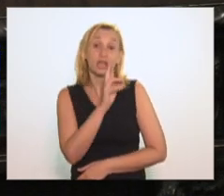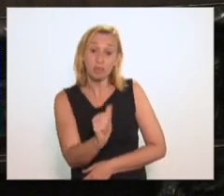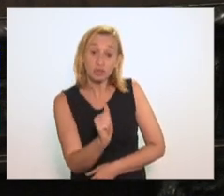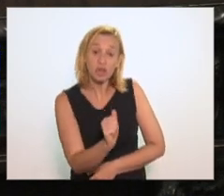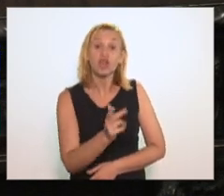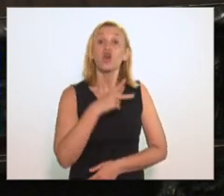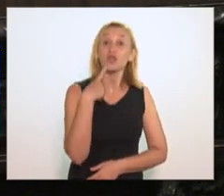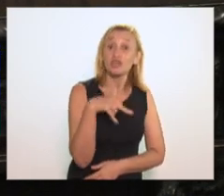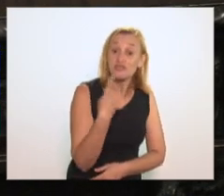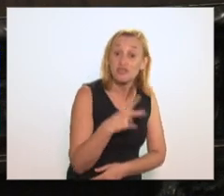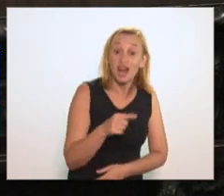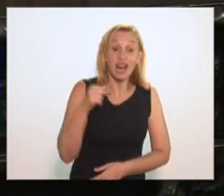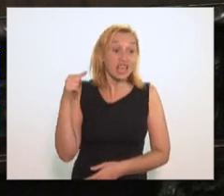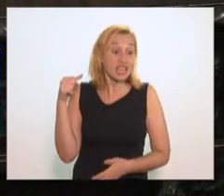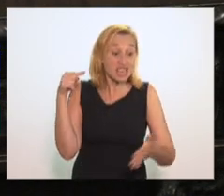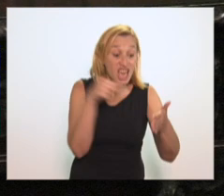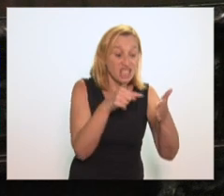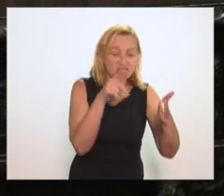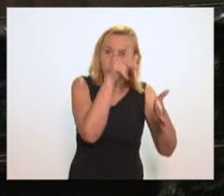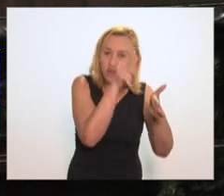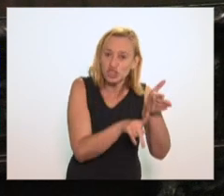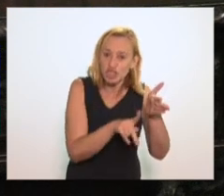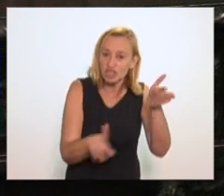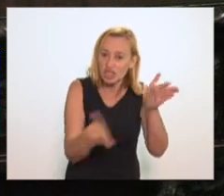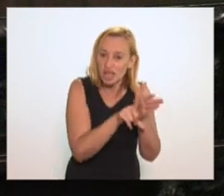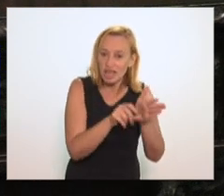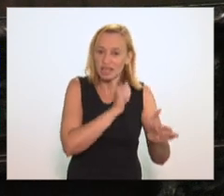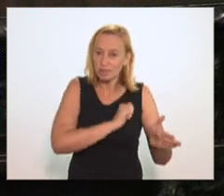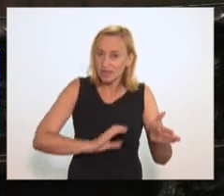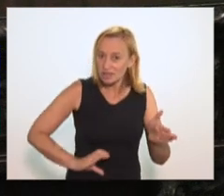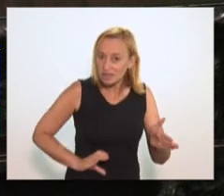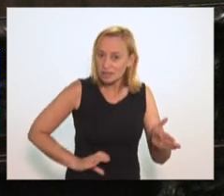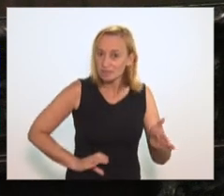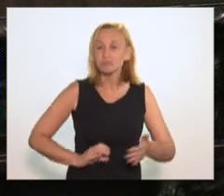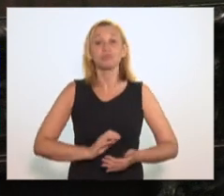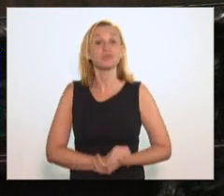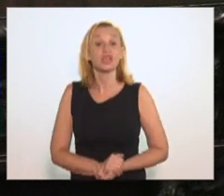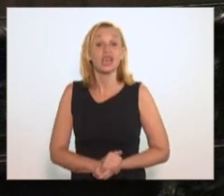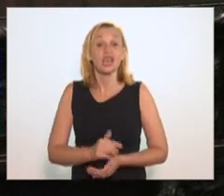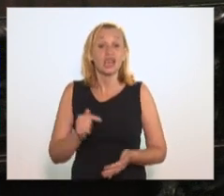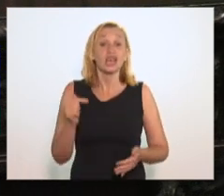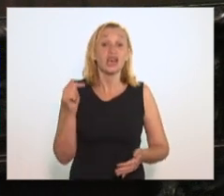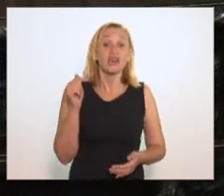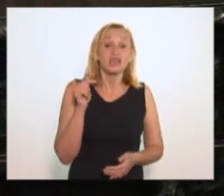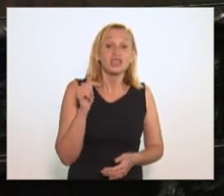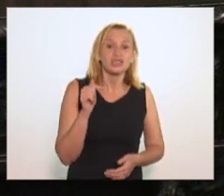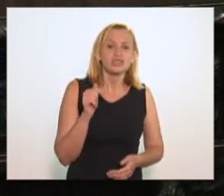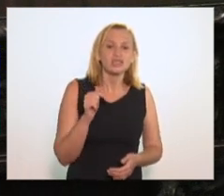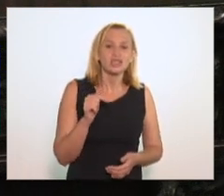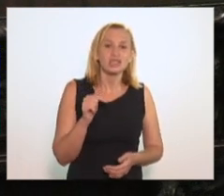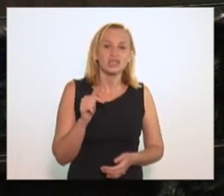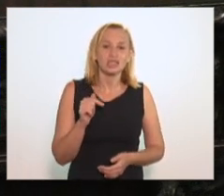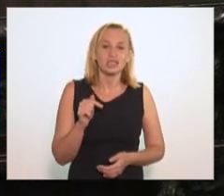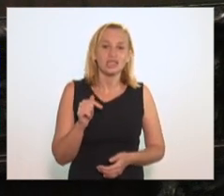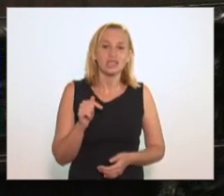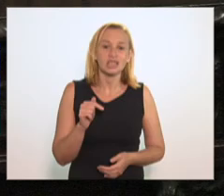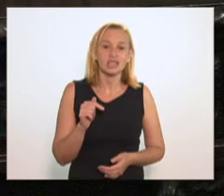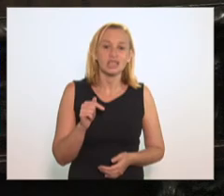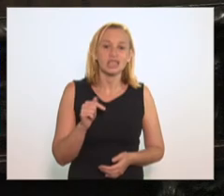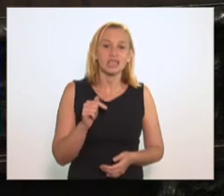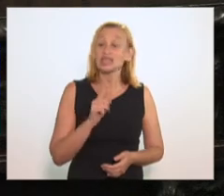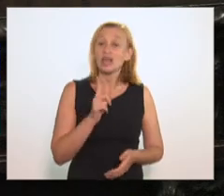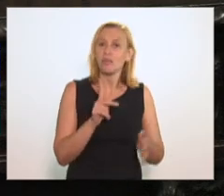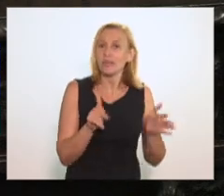trata de que este projeto de lei do deputado André Siciliano e do deputado Jair Bittencourt ouso dizer não os